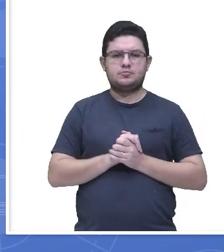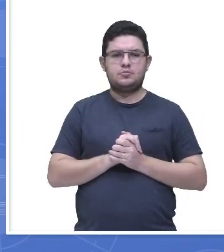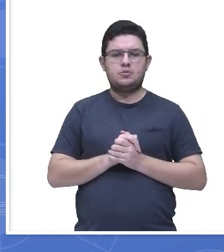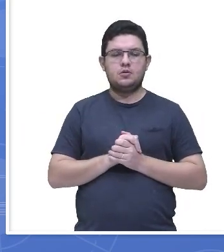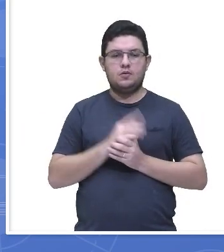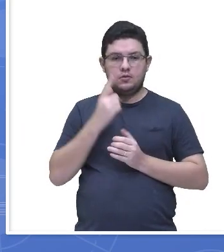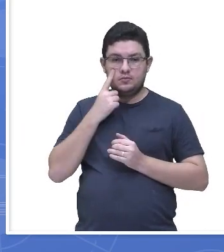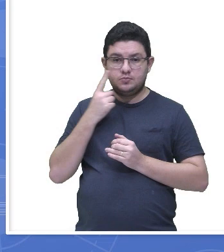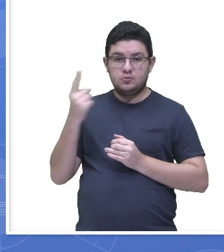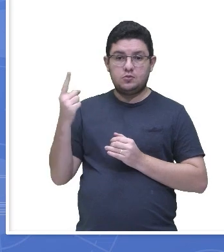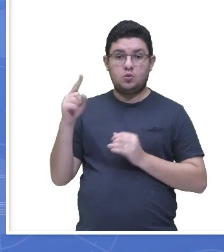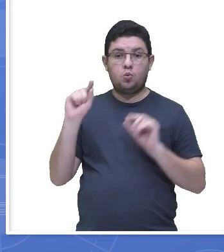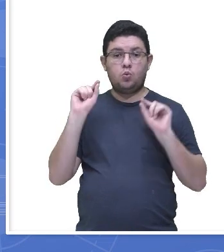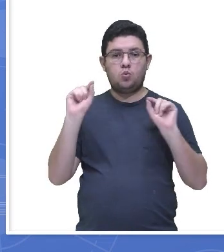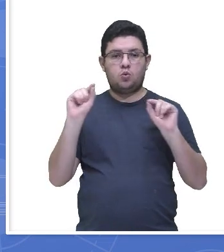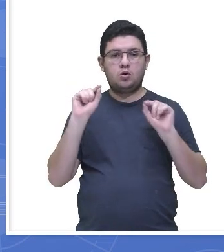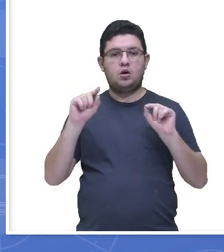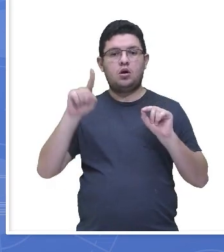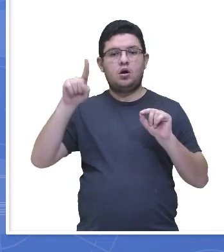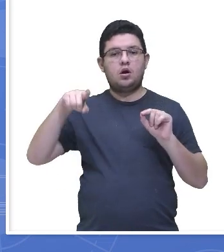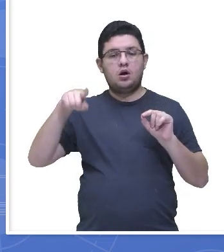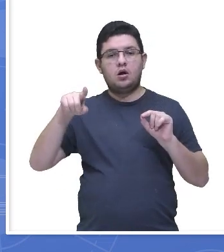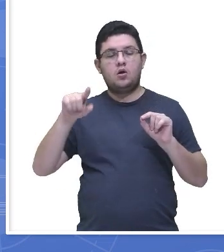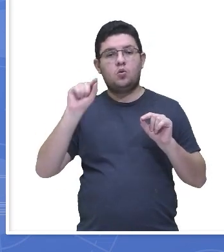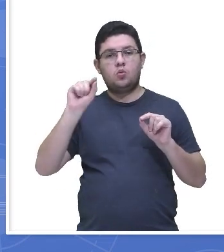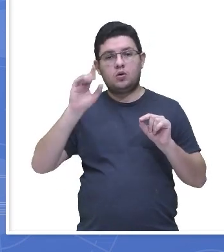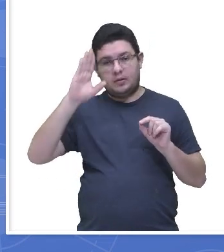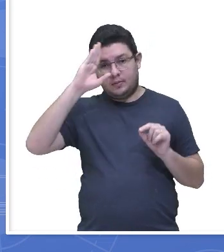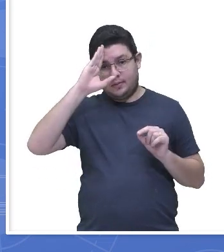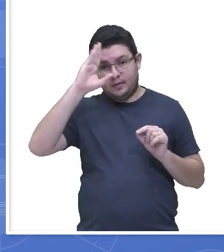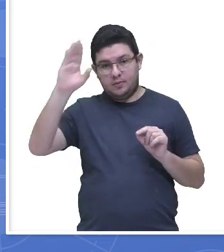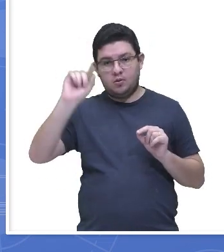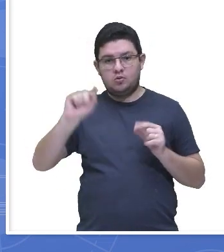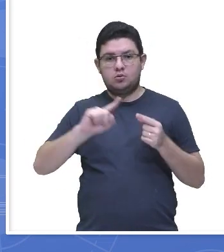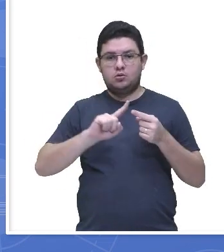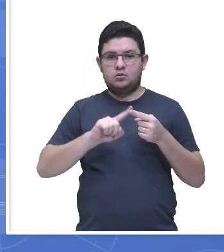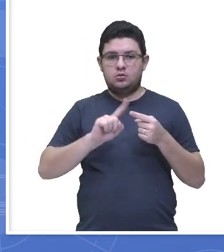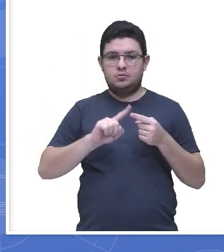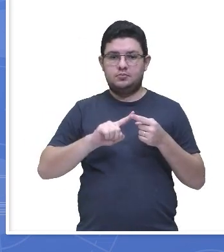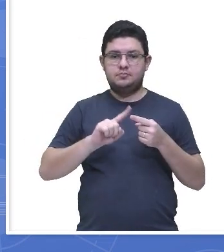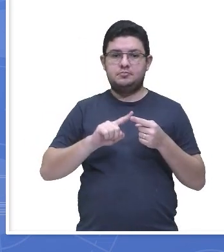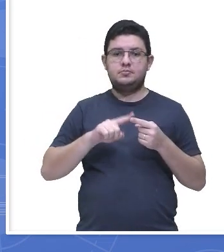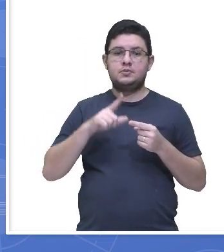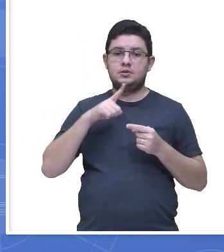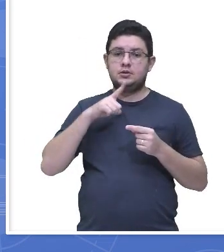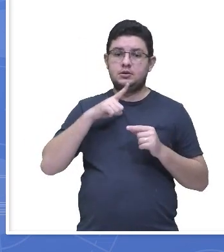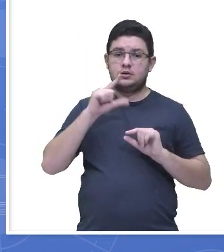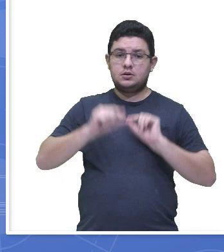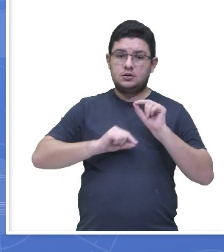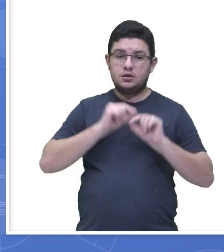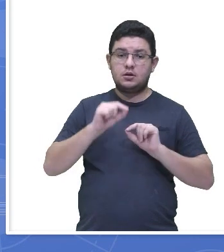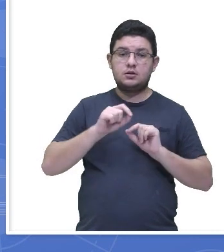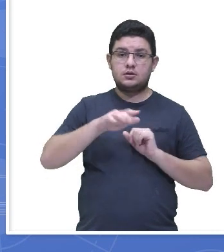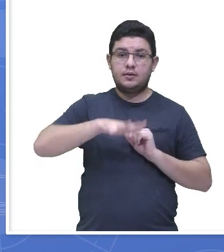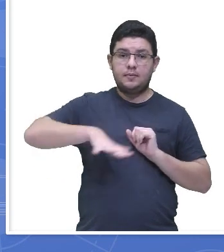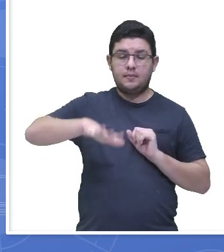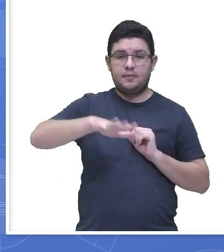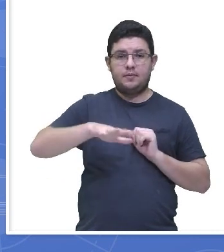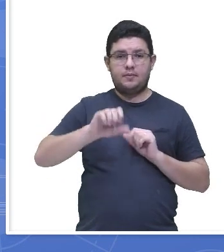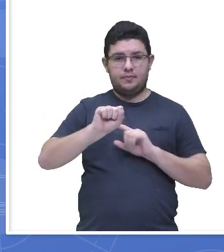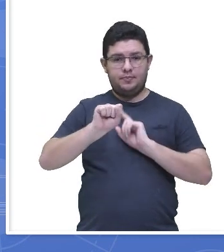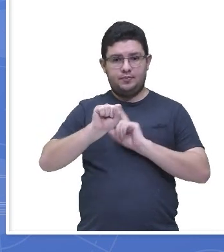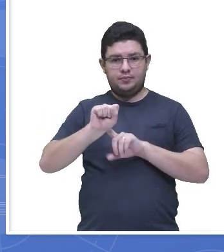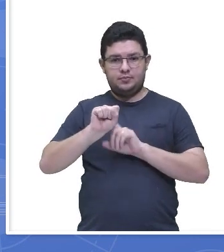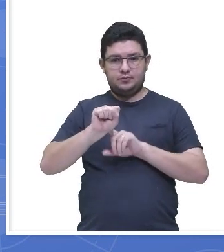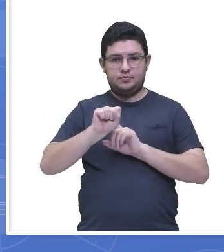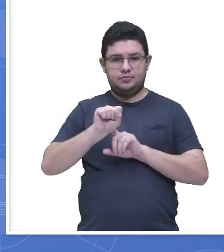visualizar o comportamento das grandezas físicas que estão envolvidas, né, no movimento. Nesse caso aí, a